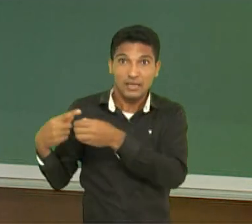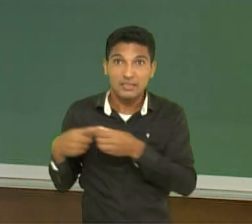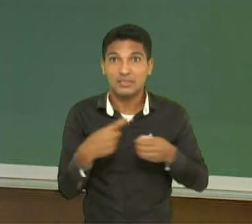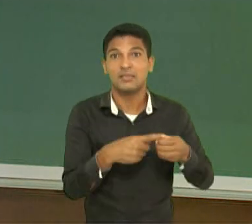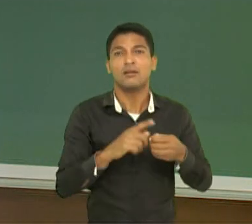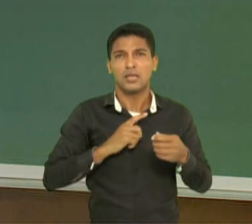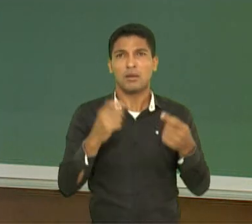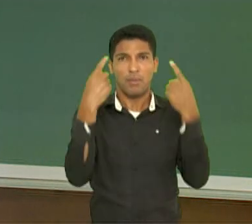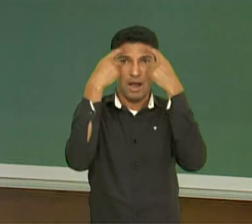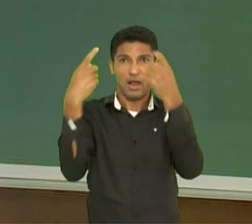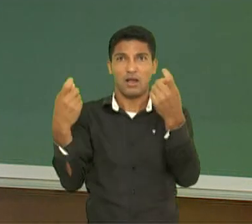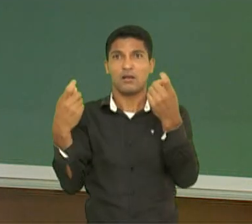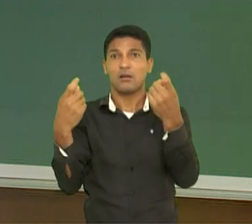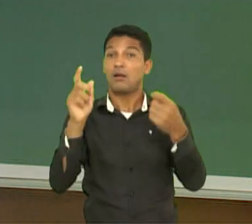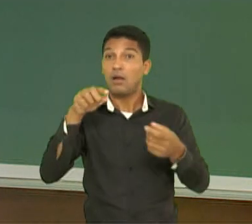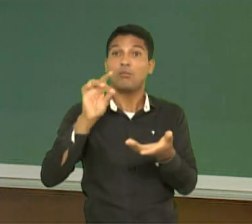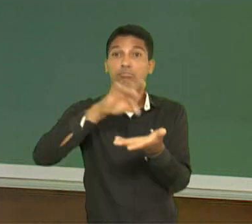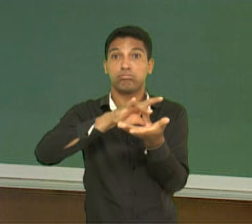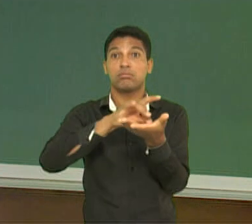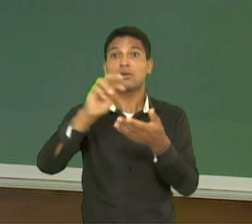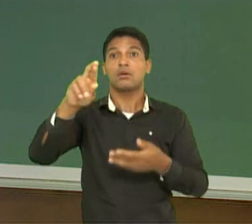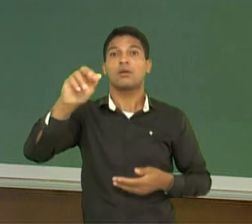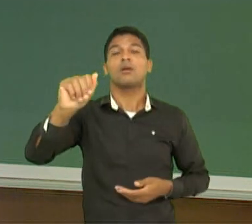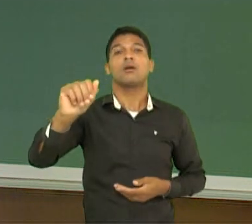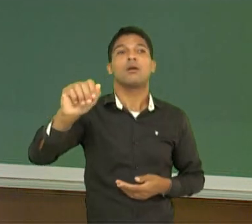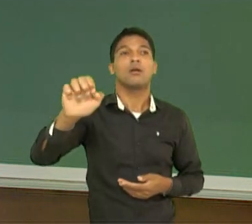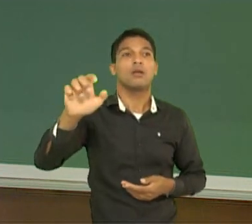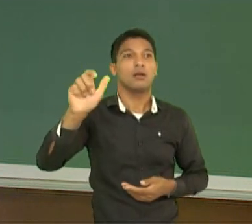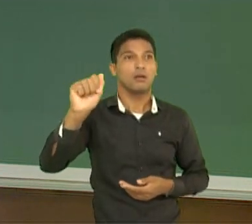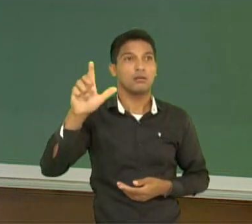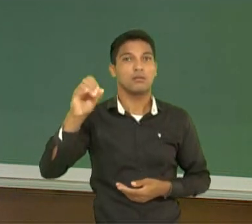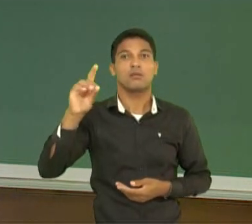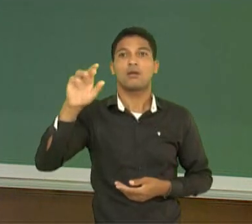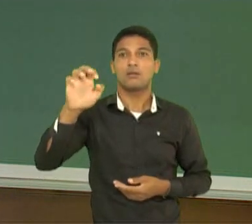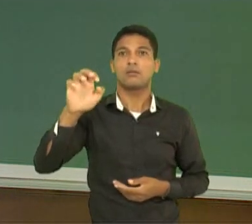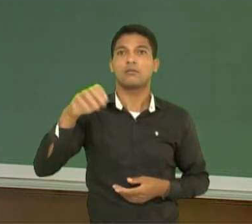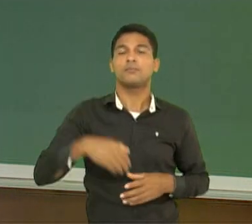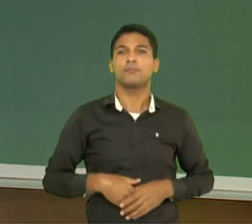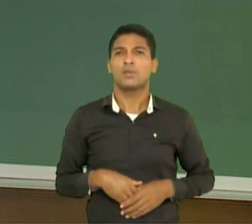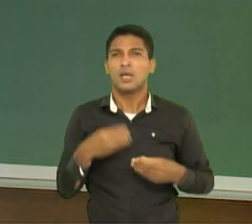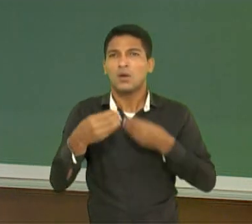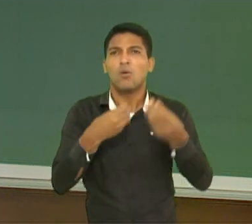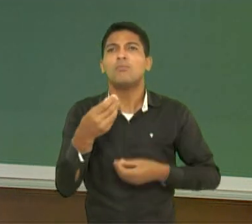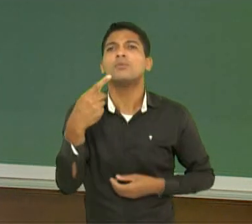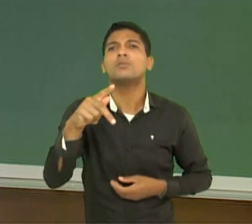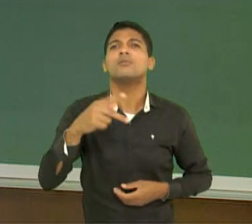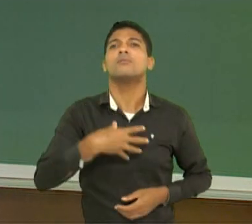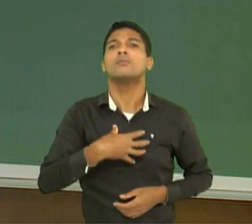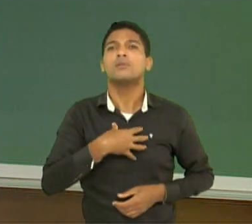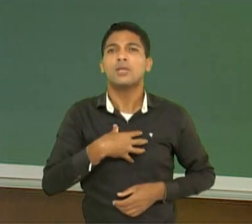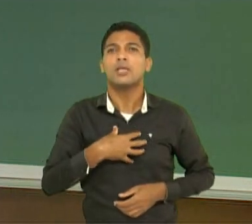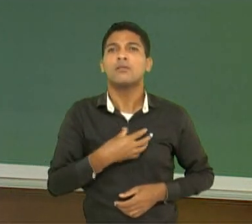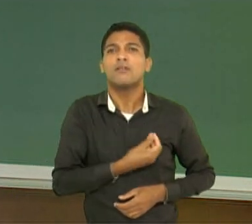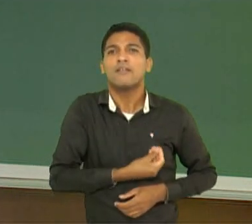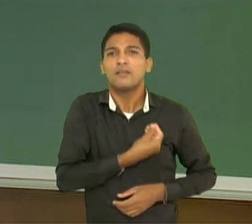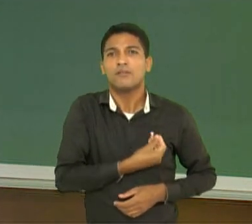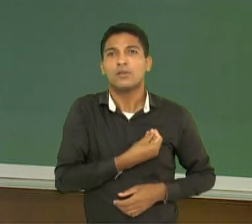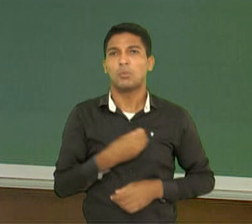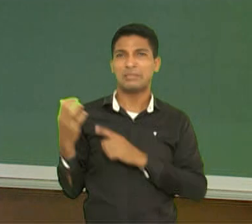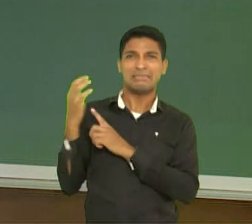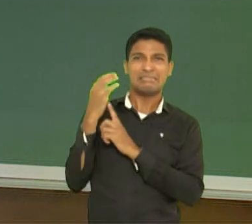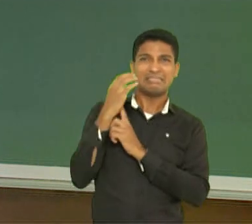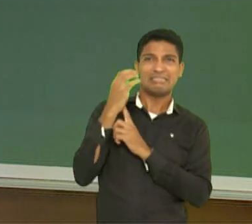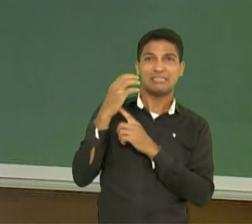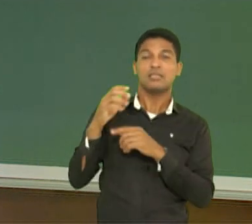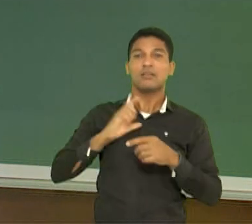Paraná, já é uma realidade nossa, que o problema da violência interfere em como você lida com o seu dia a dia. Interfere em como você lida